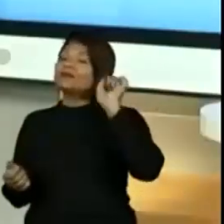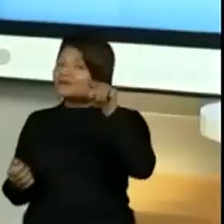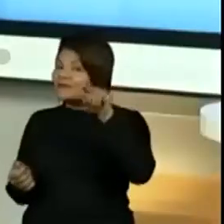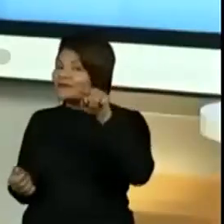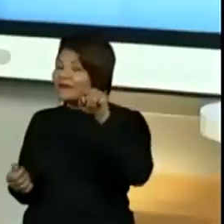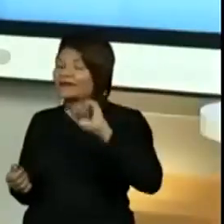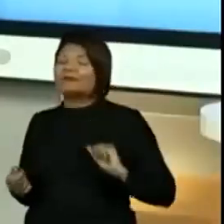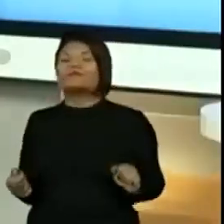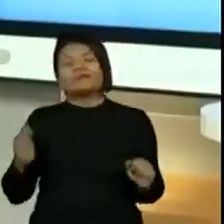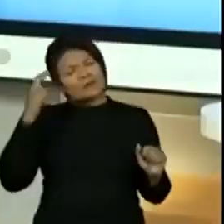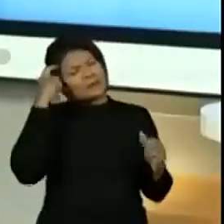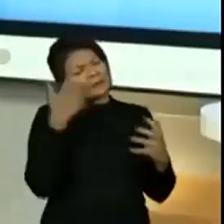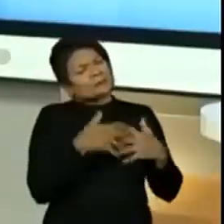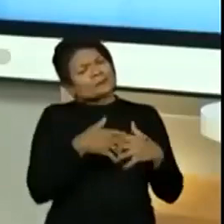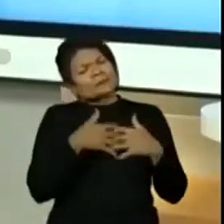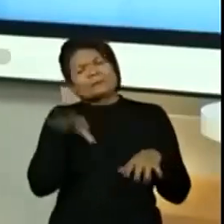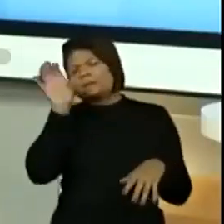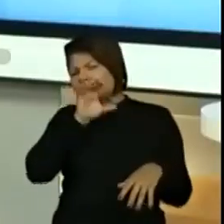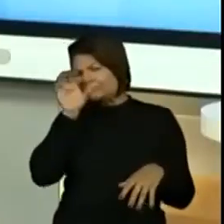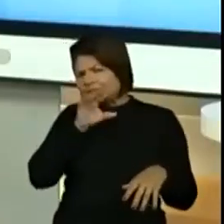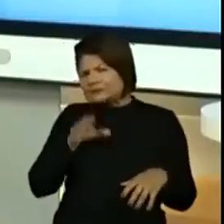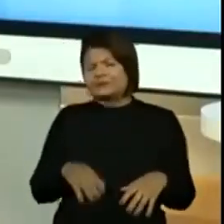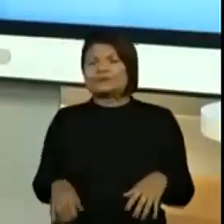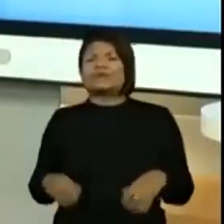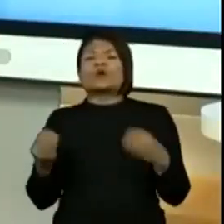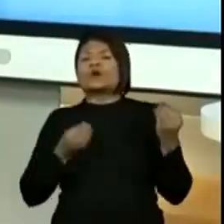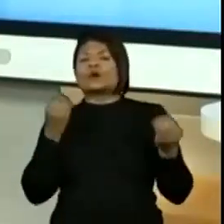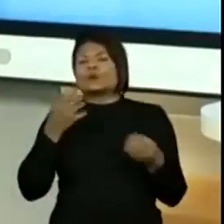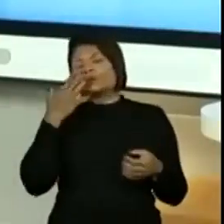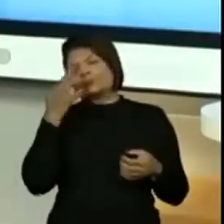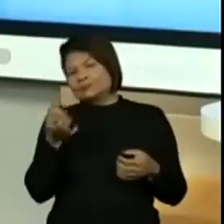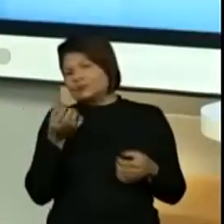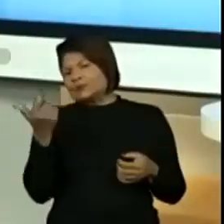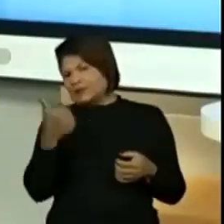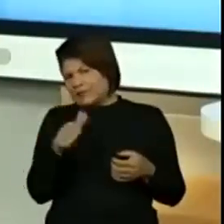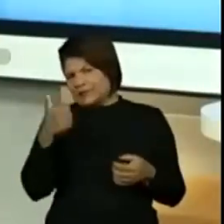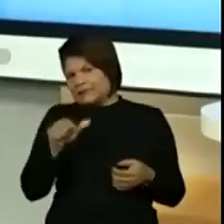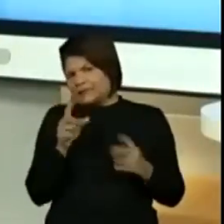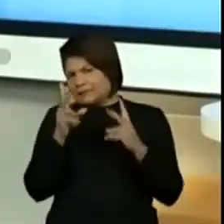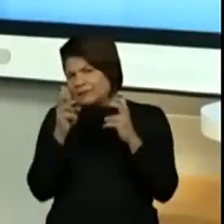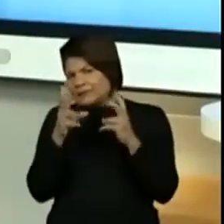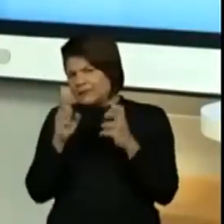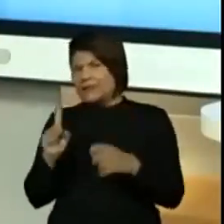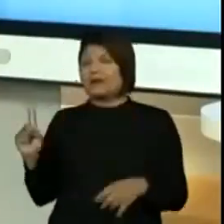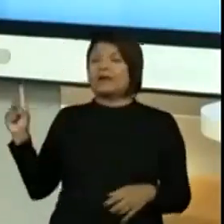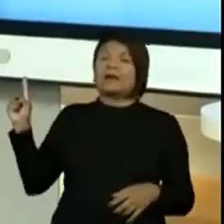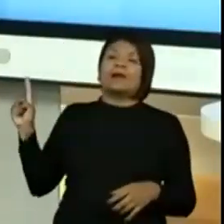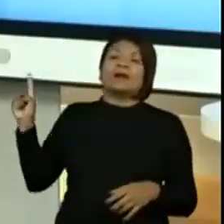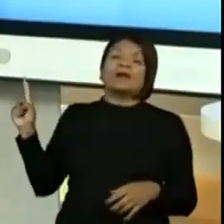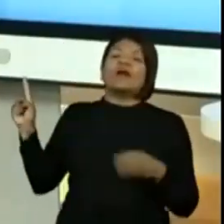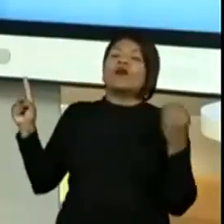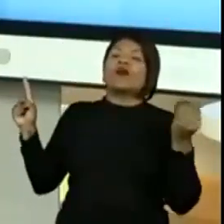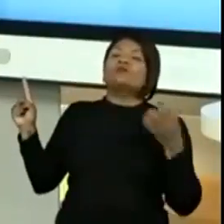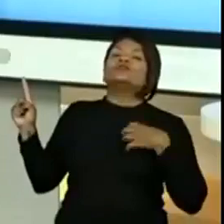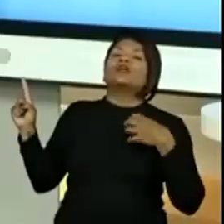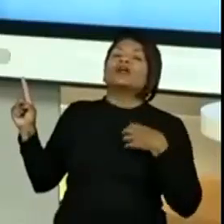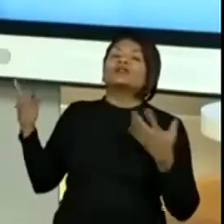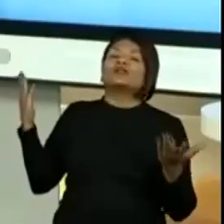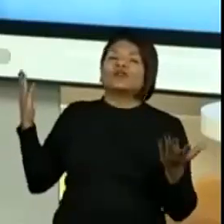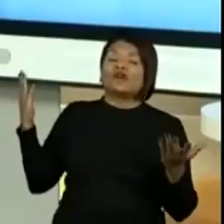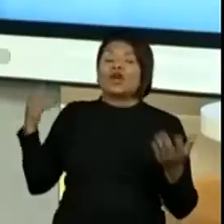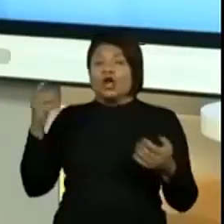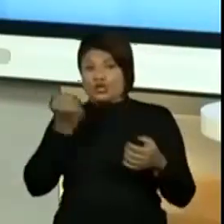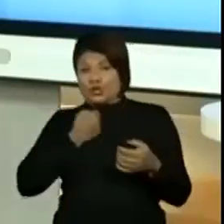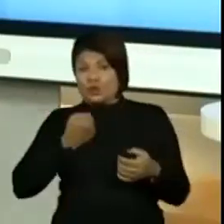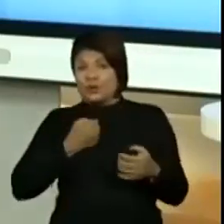aí pense rapidinho, porque nós vamos analisar e perceber qual é, né, de que maneira aqueles